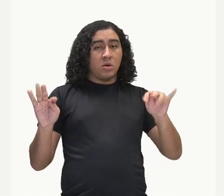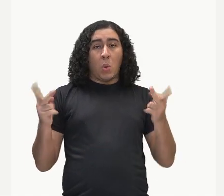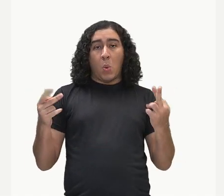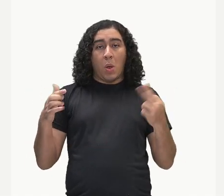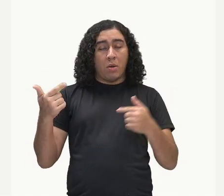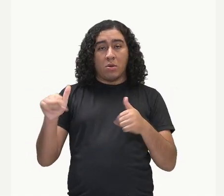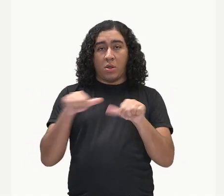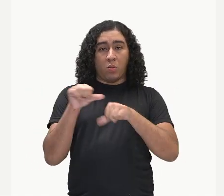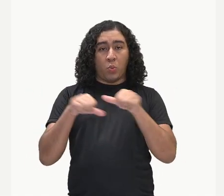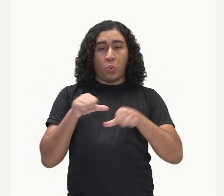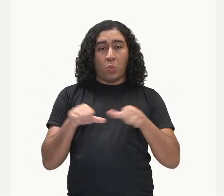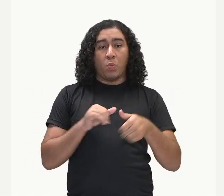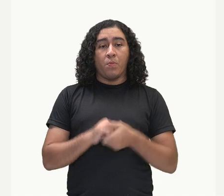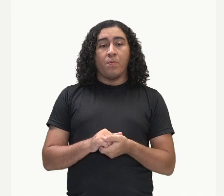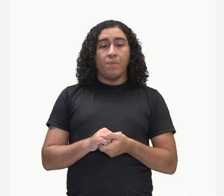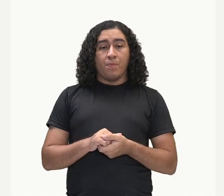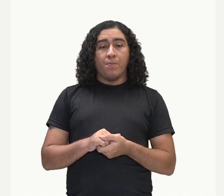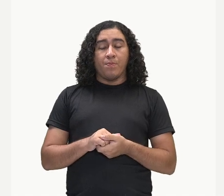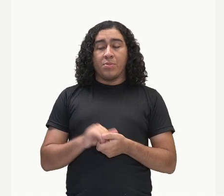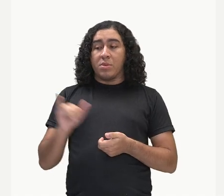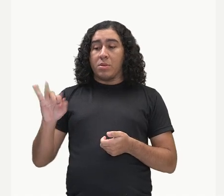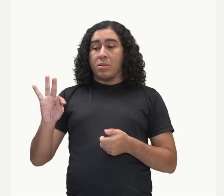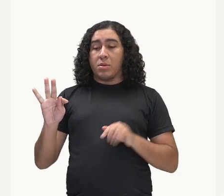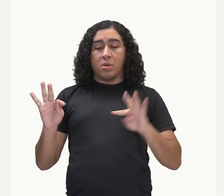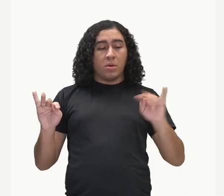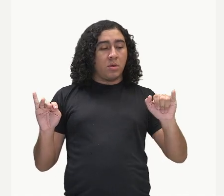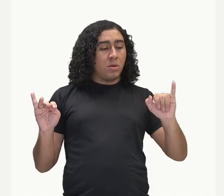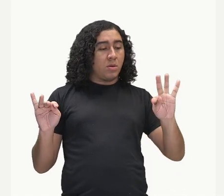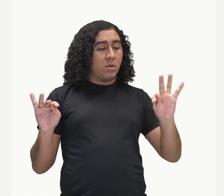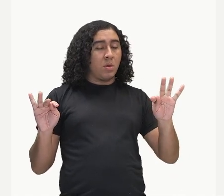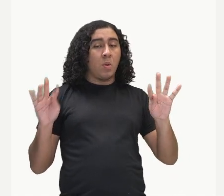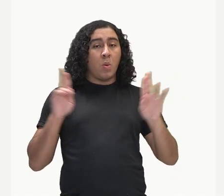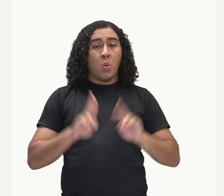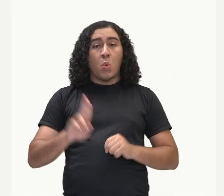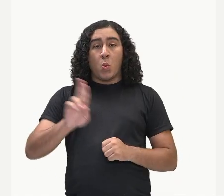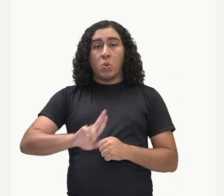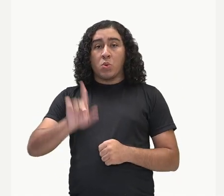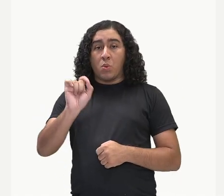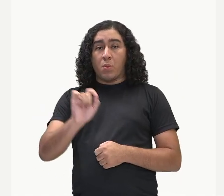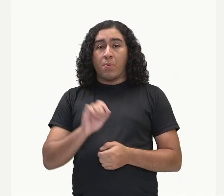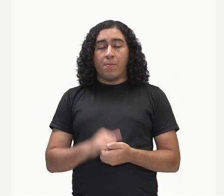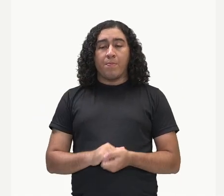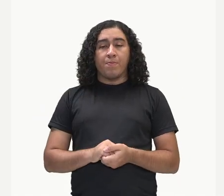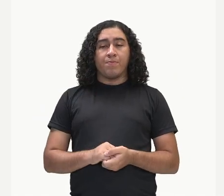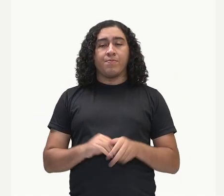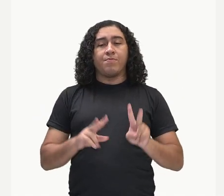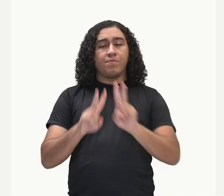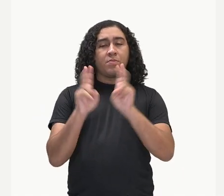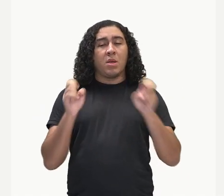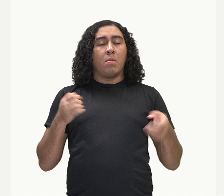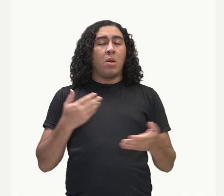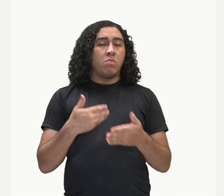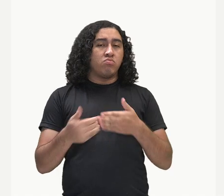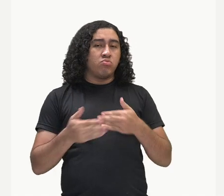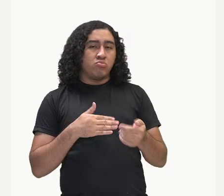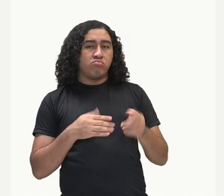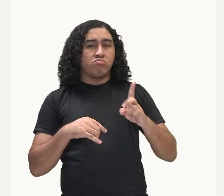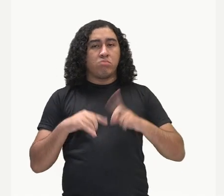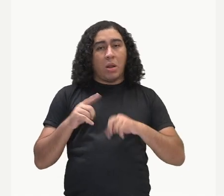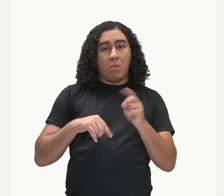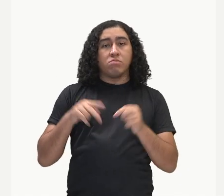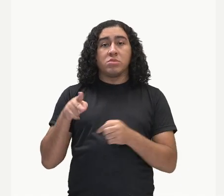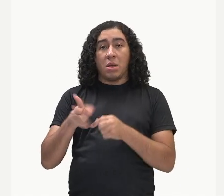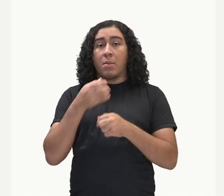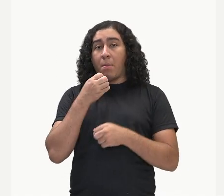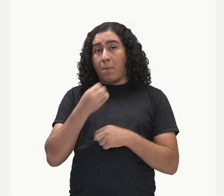esse it aqui eu utilizo, então, para falar de coisas, objetos, né? Sempre é bom